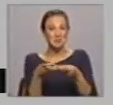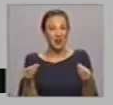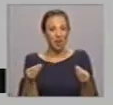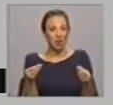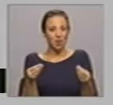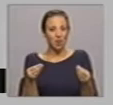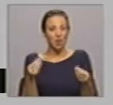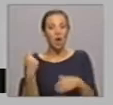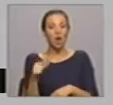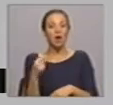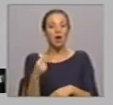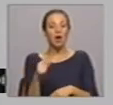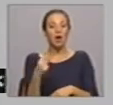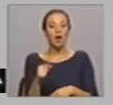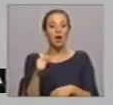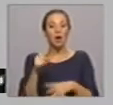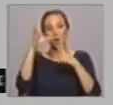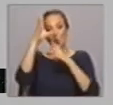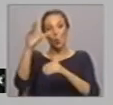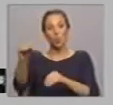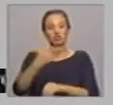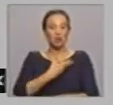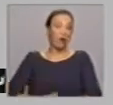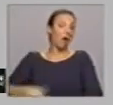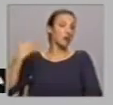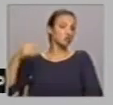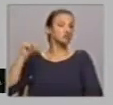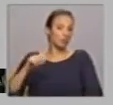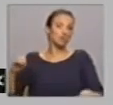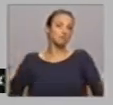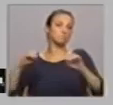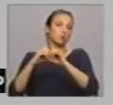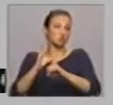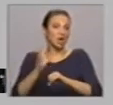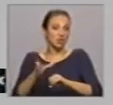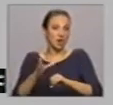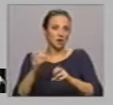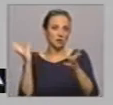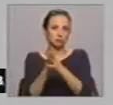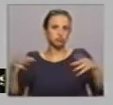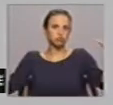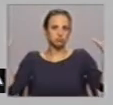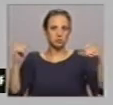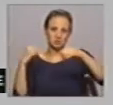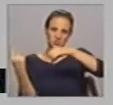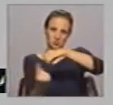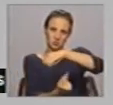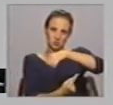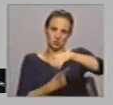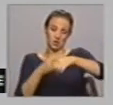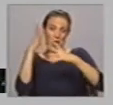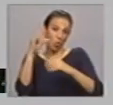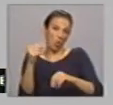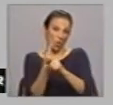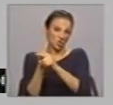material pertence a luas que no passado colidiram e, portanto, os seus restos ficaram ali a orbitar à